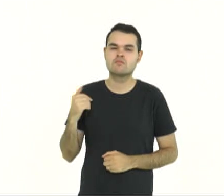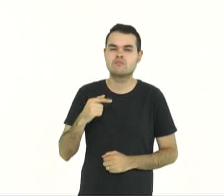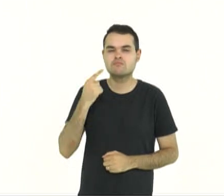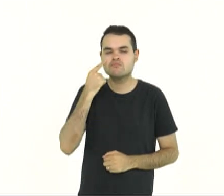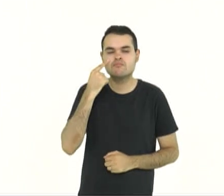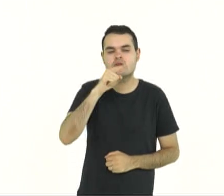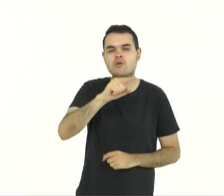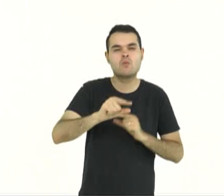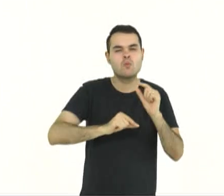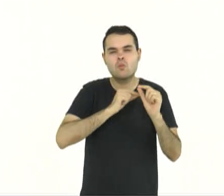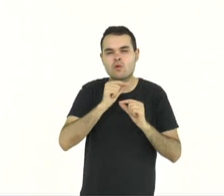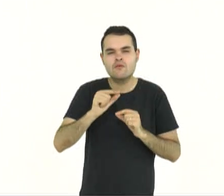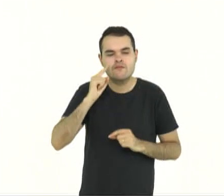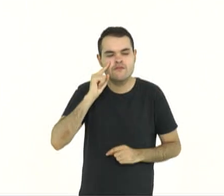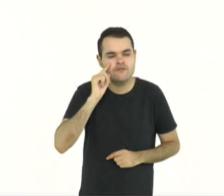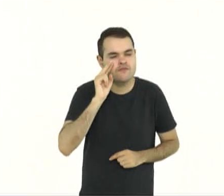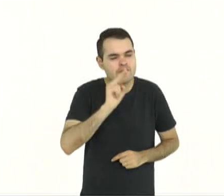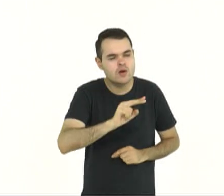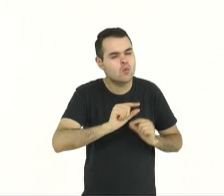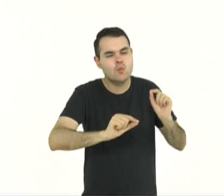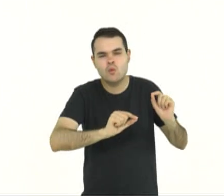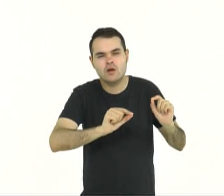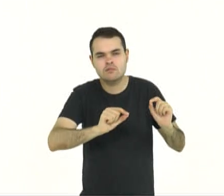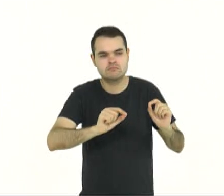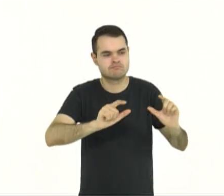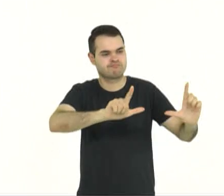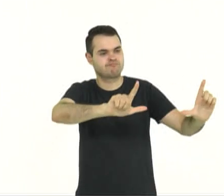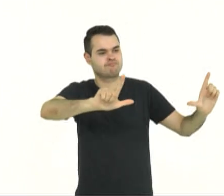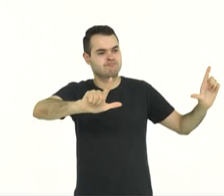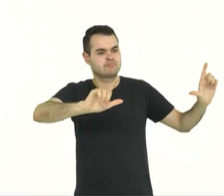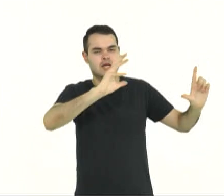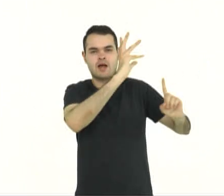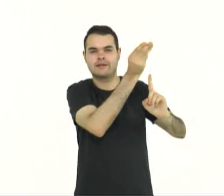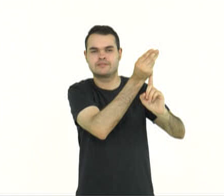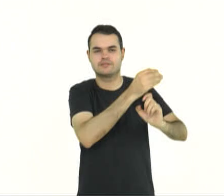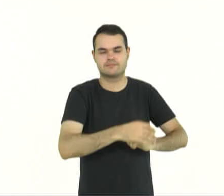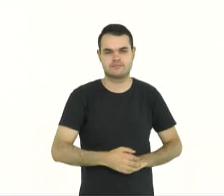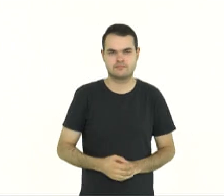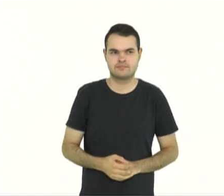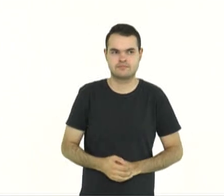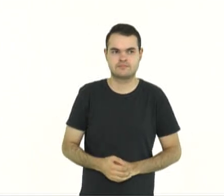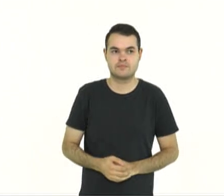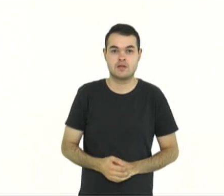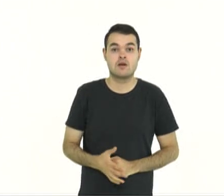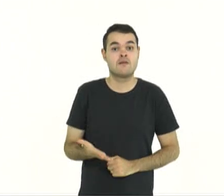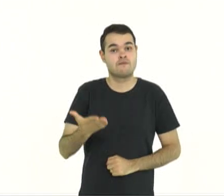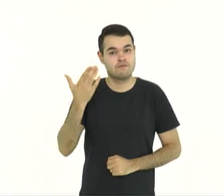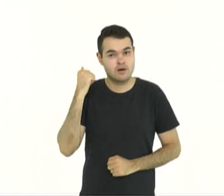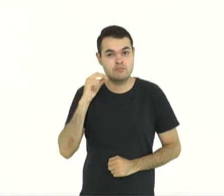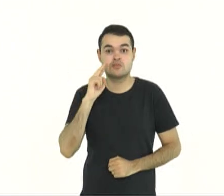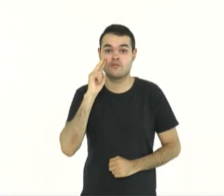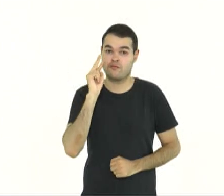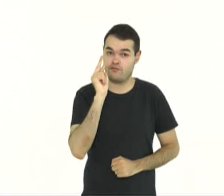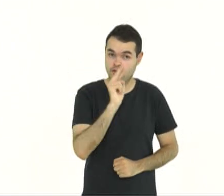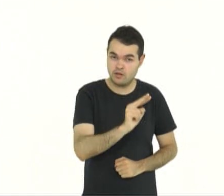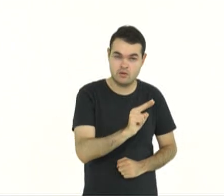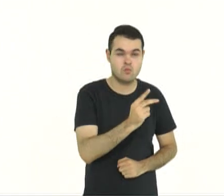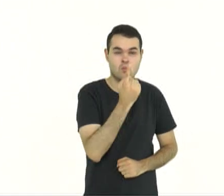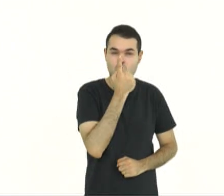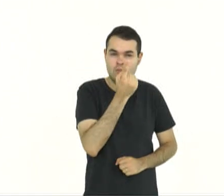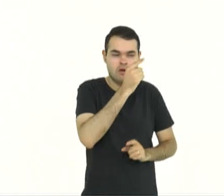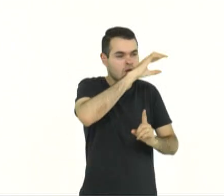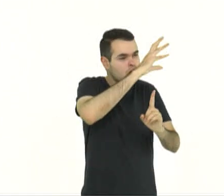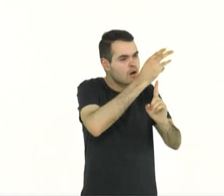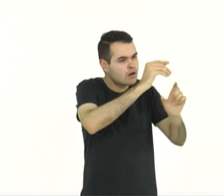O que vocês vão ver? O que vocês verão? Uma obra de arte. Como que fica? Vamos a ver